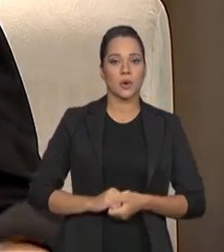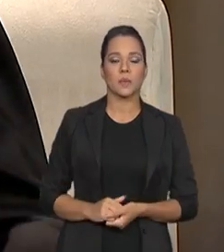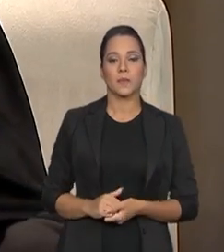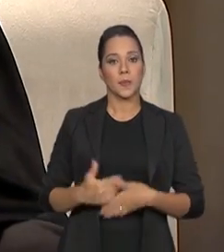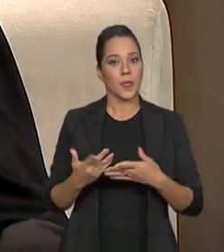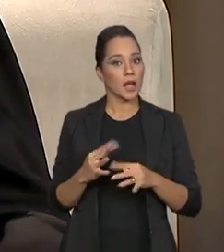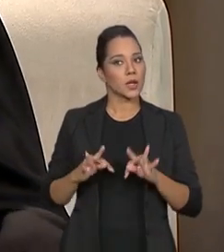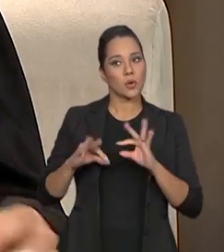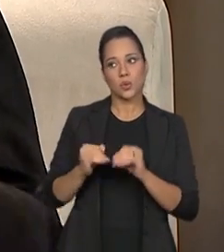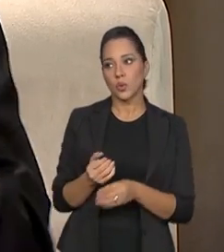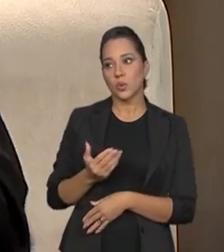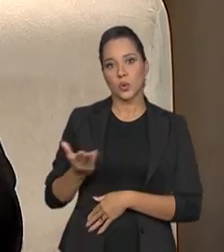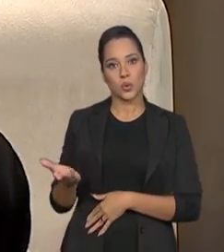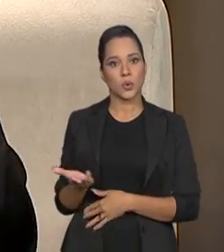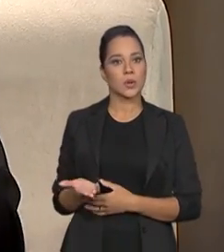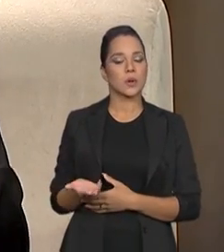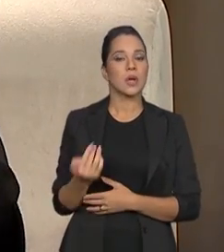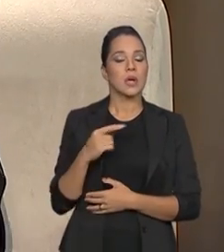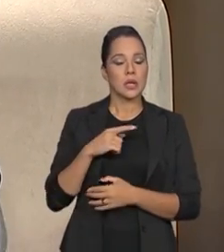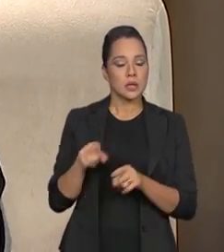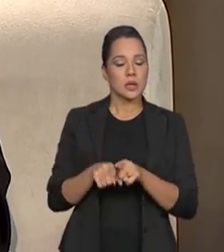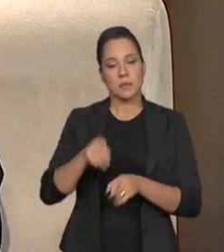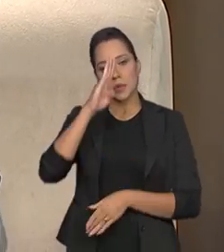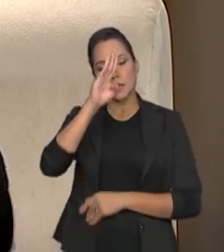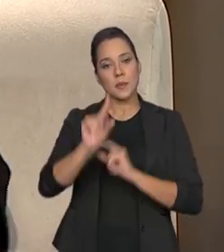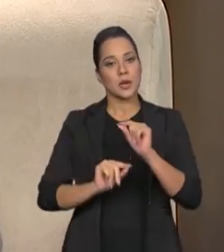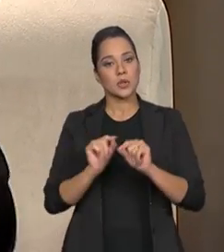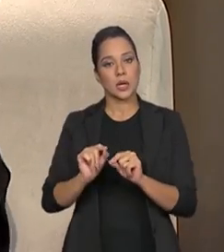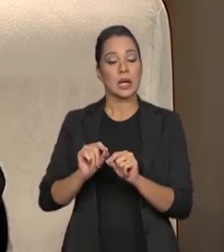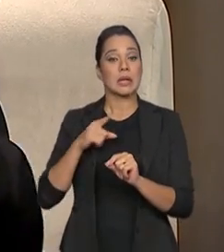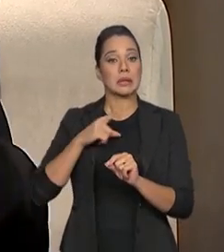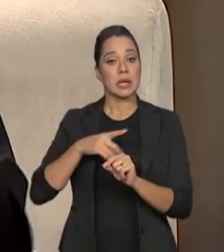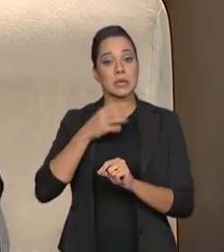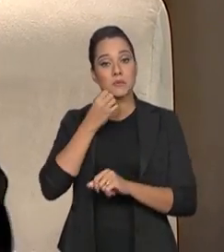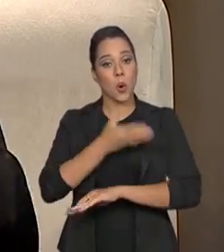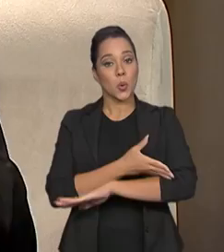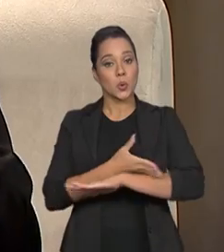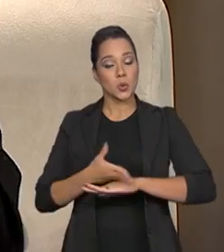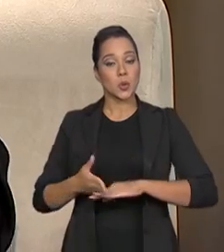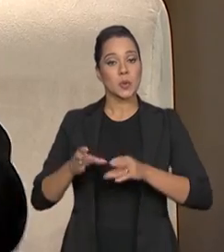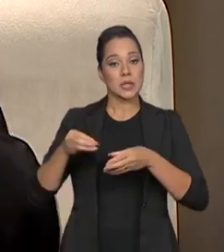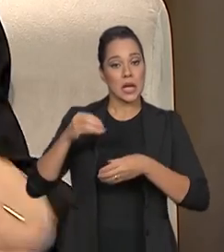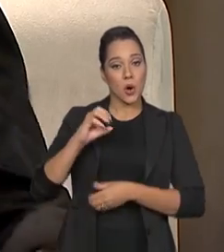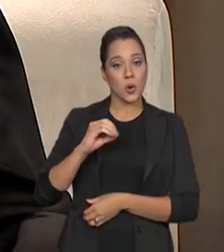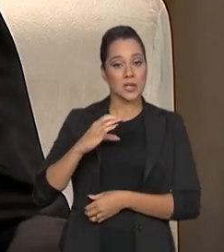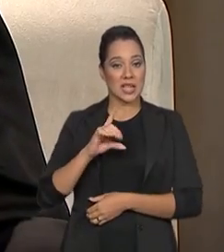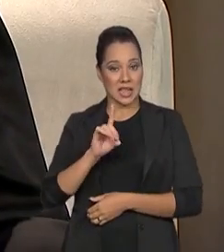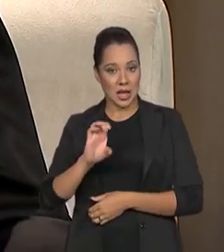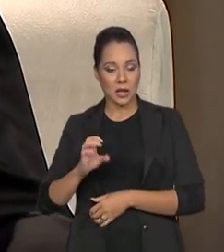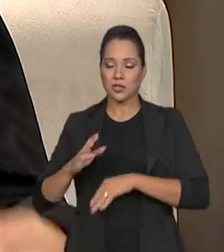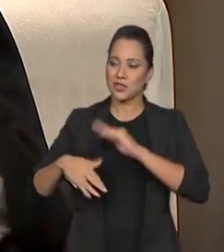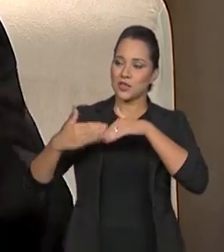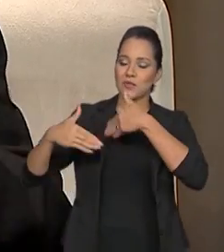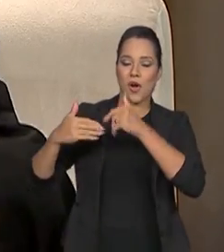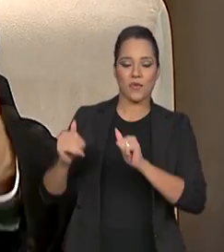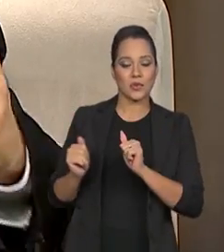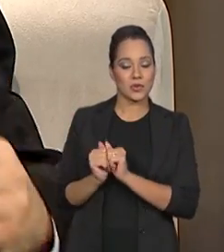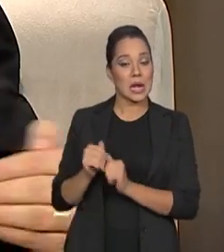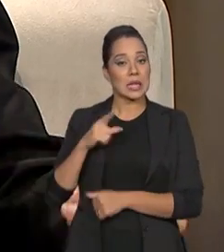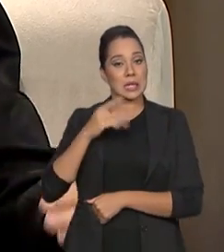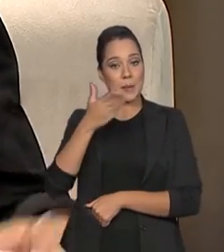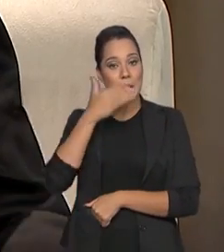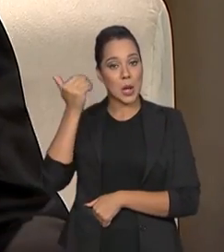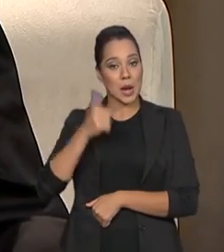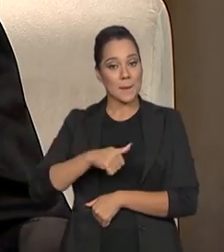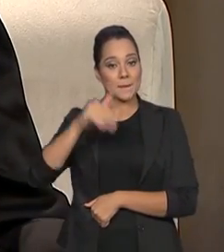conjunta é e principalmente trazendo essas boas práticas do CDL a gente desenvolve um conjunto e tenta